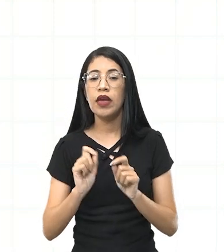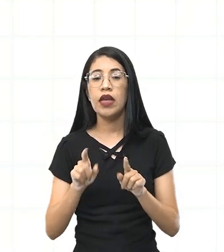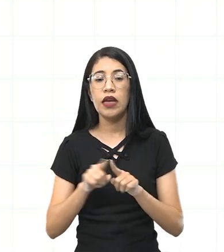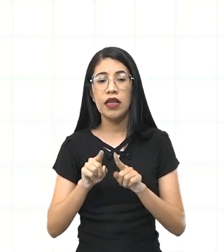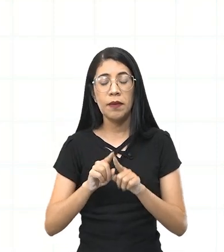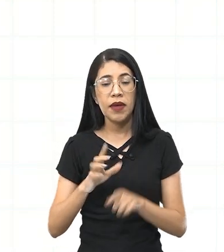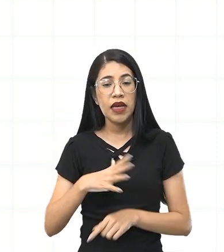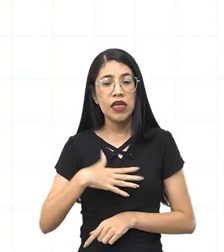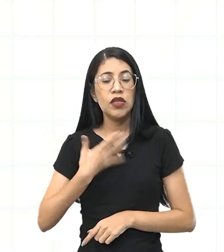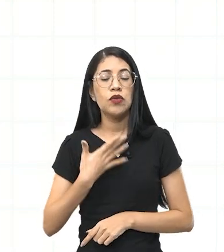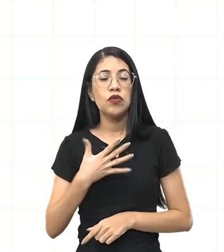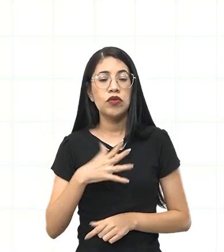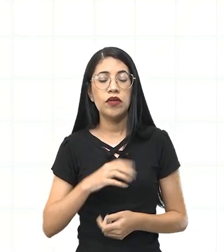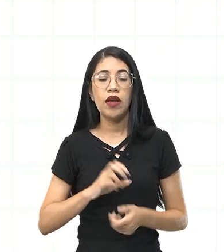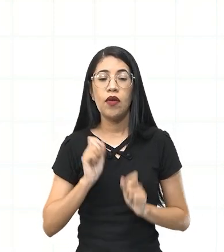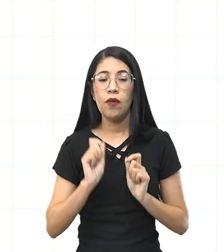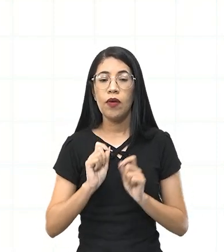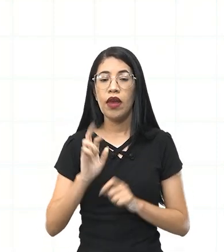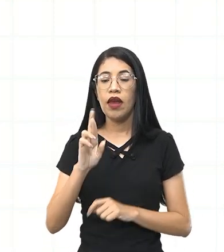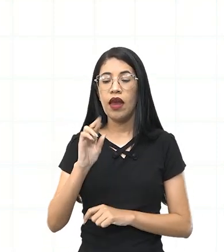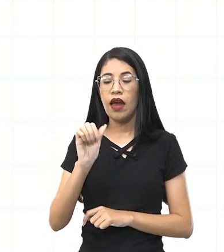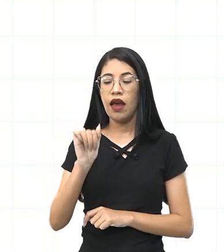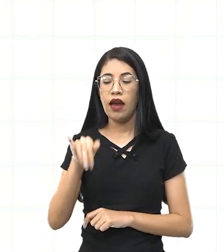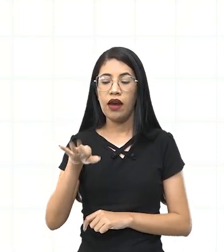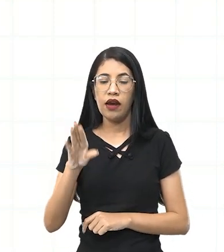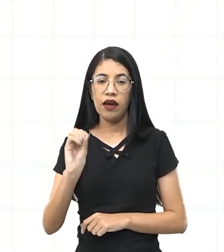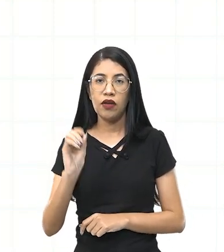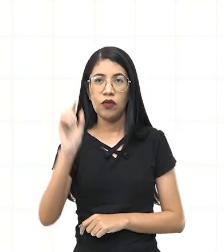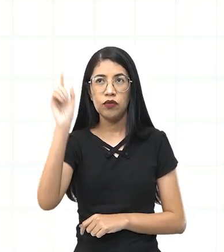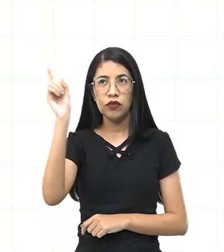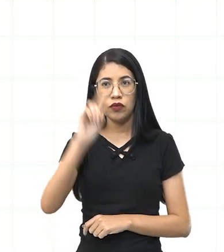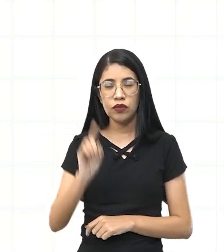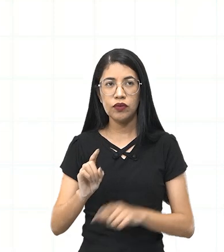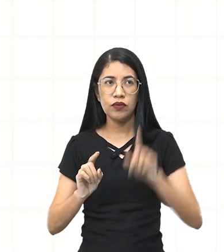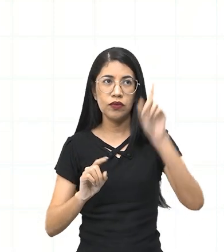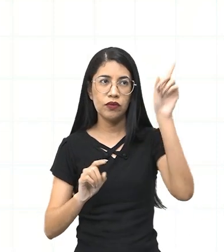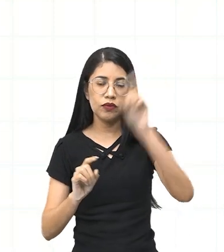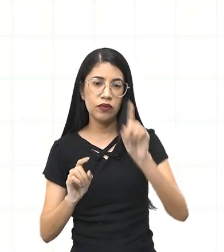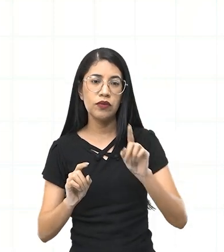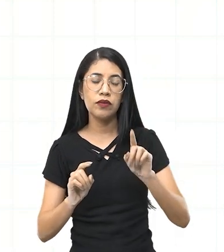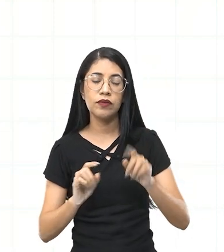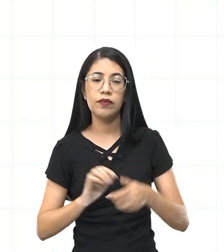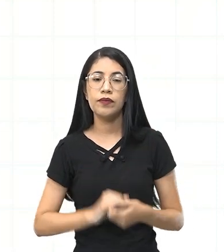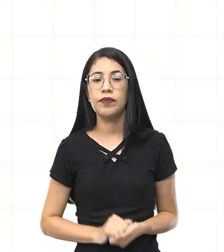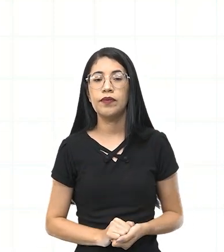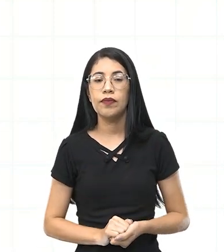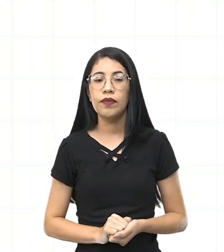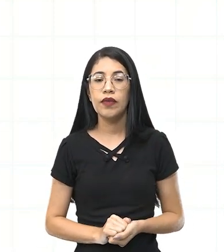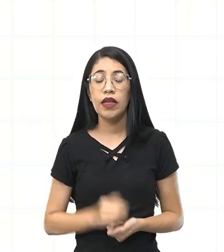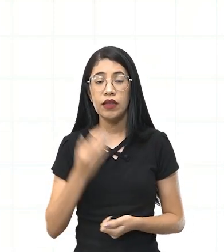vezes assustador é raio, né? Então a gente tem aqui